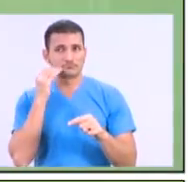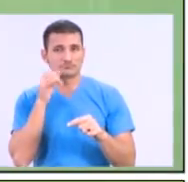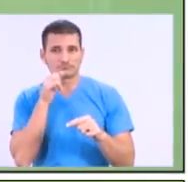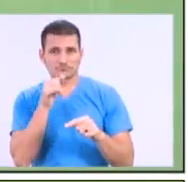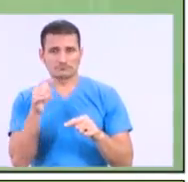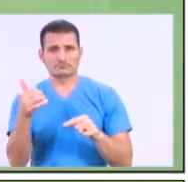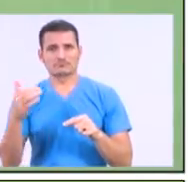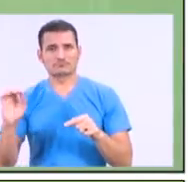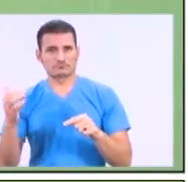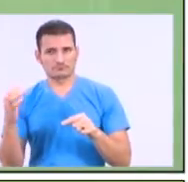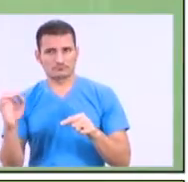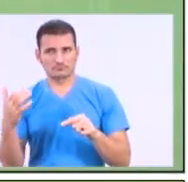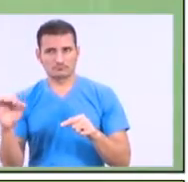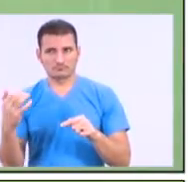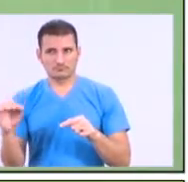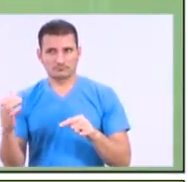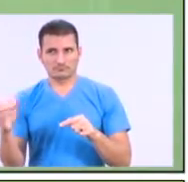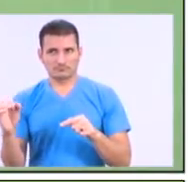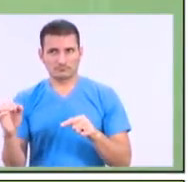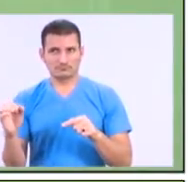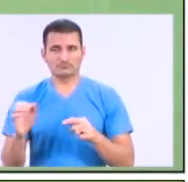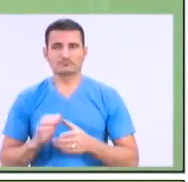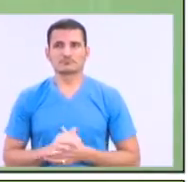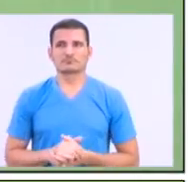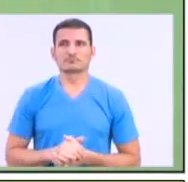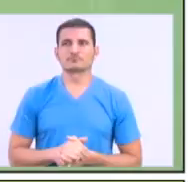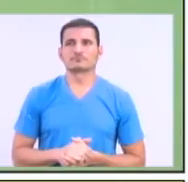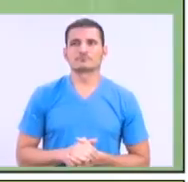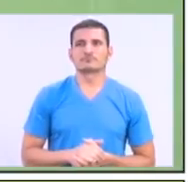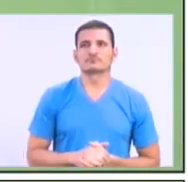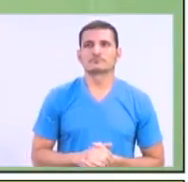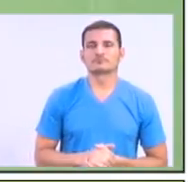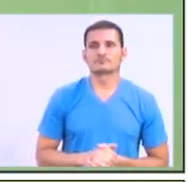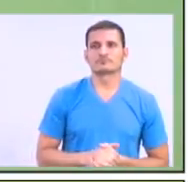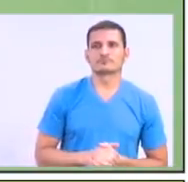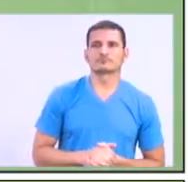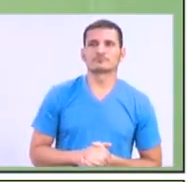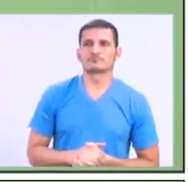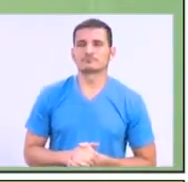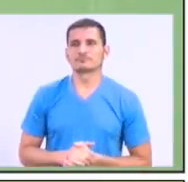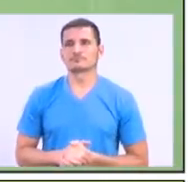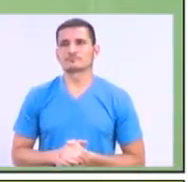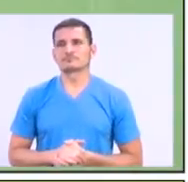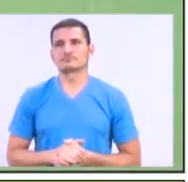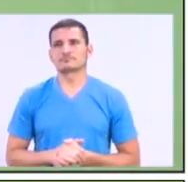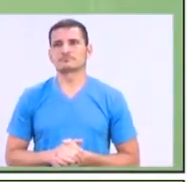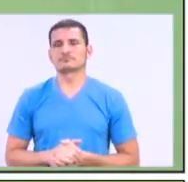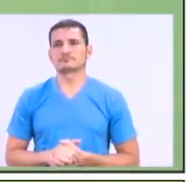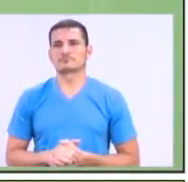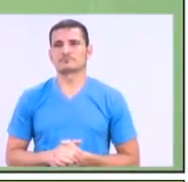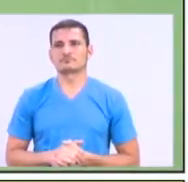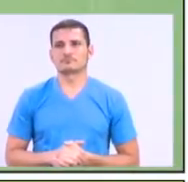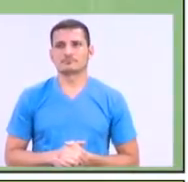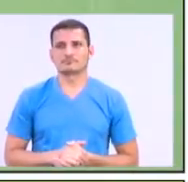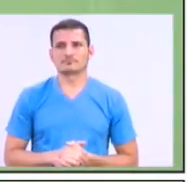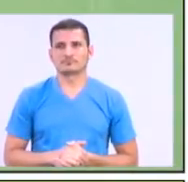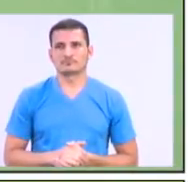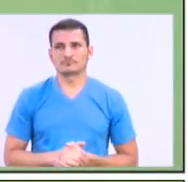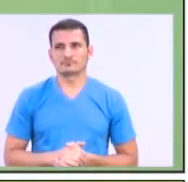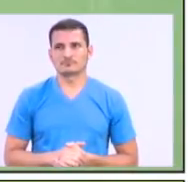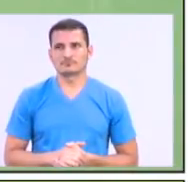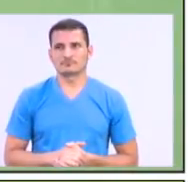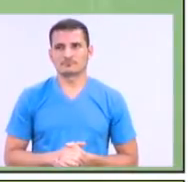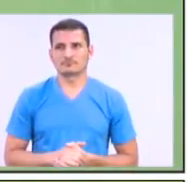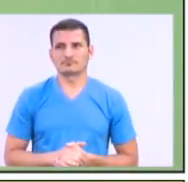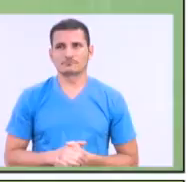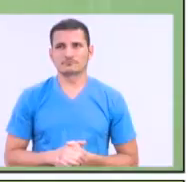10, que no caso essa variável faz referência a esse valor, certo? X é maior que 0, né? Então, se isso